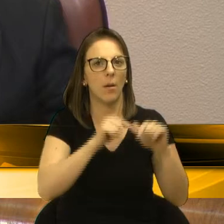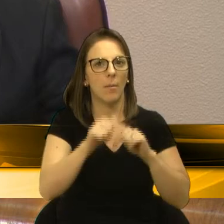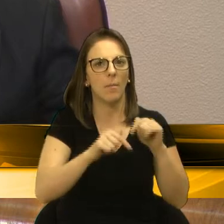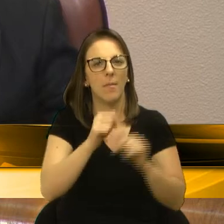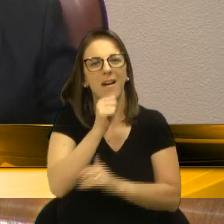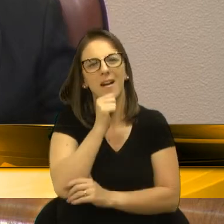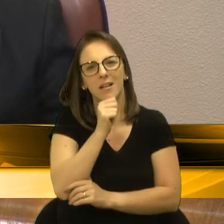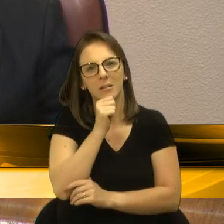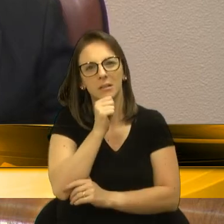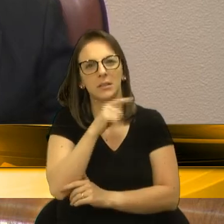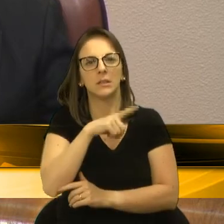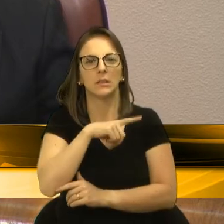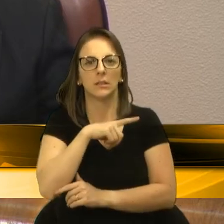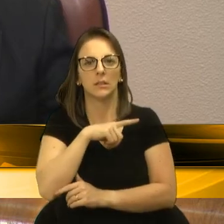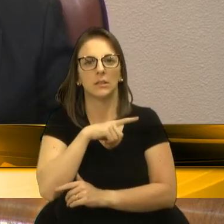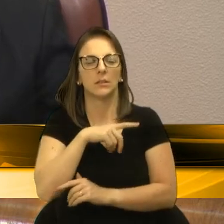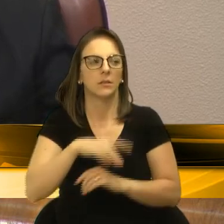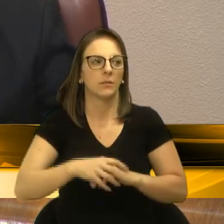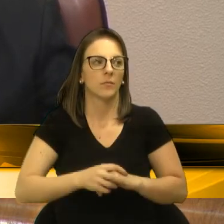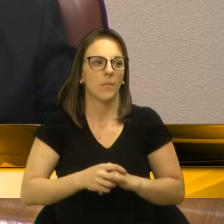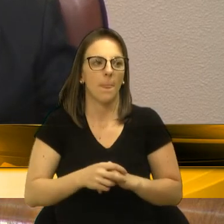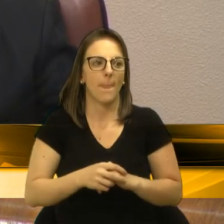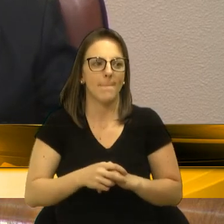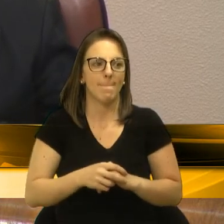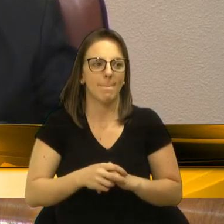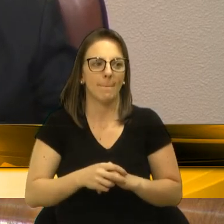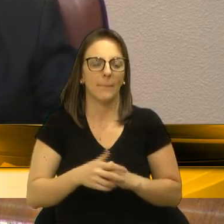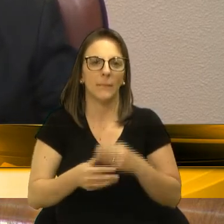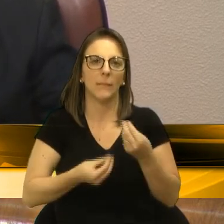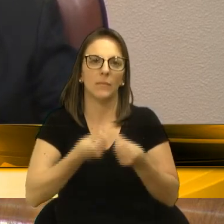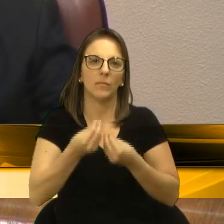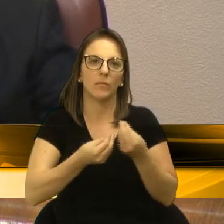Ainda assim, nós temos, como o decreto